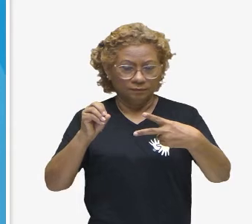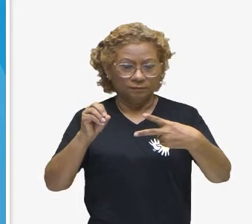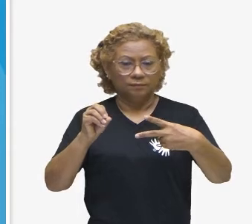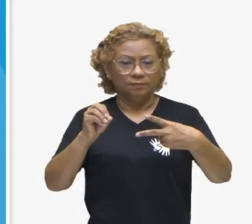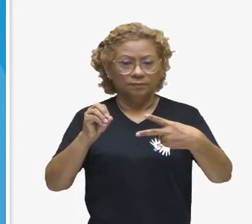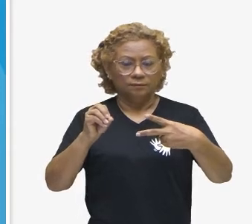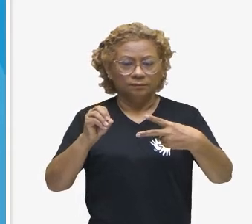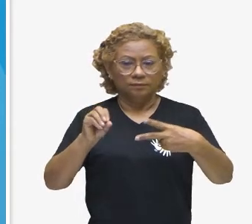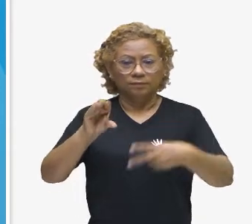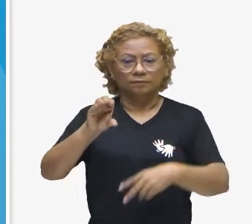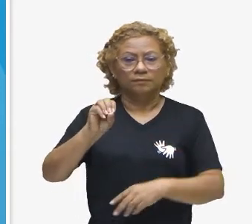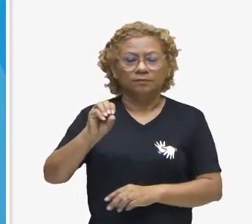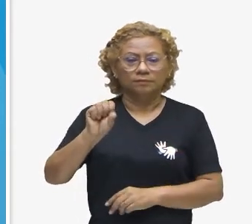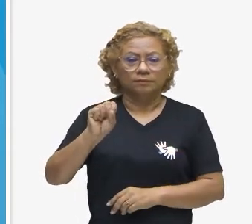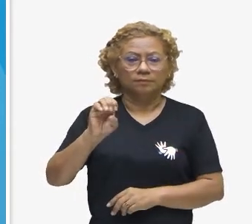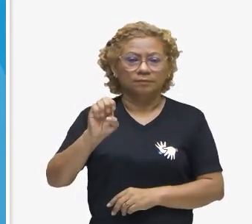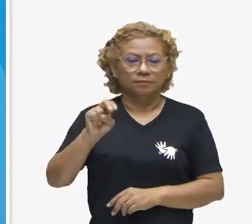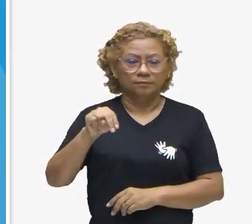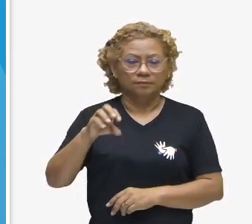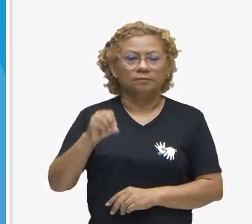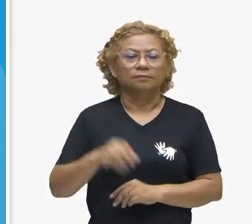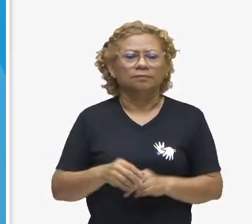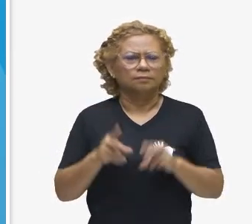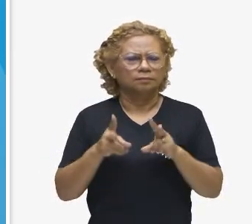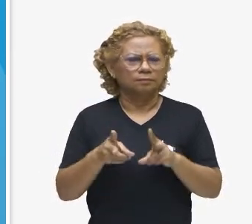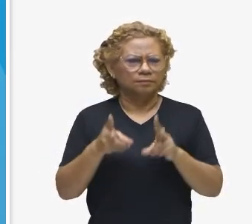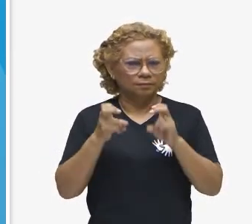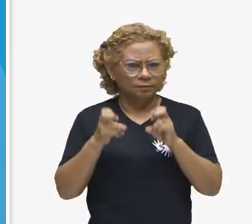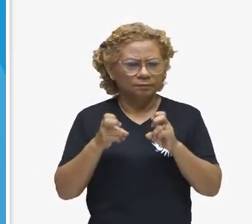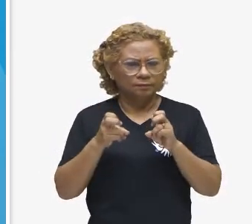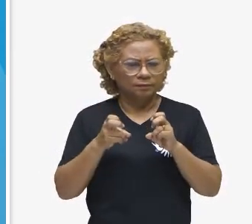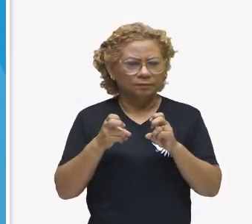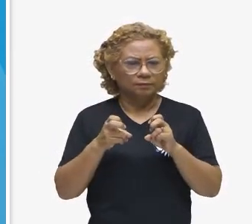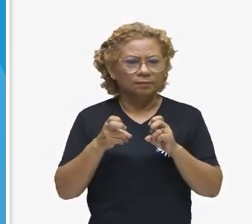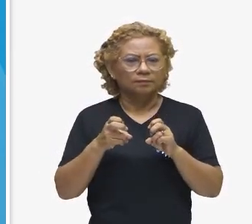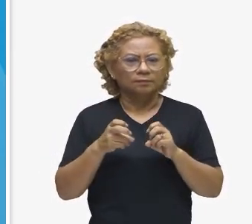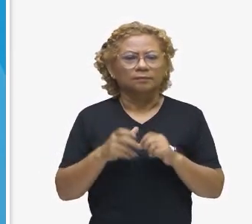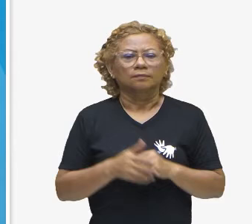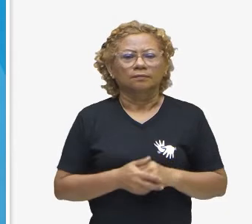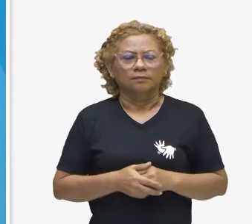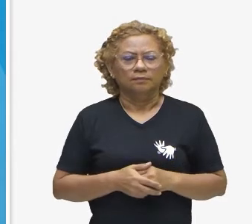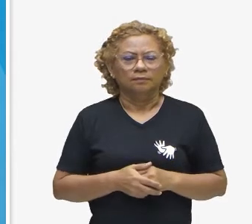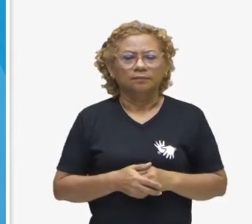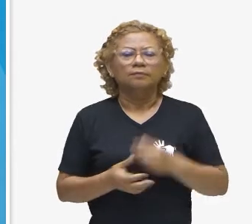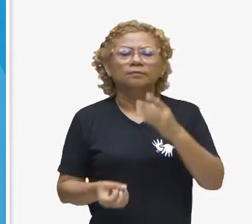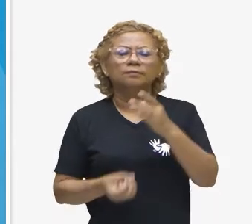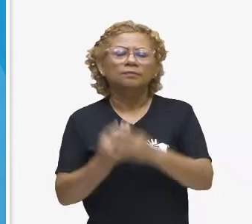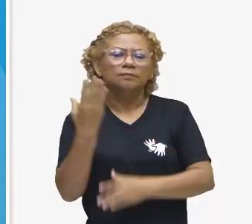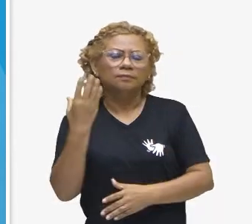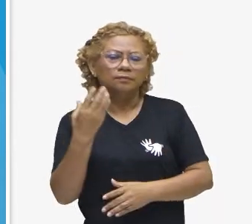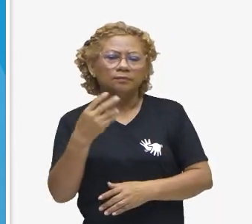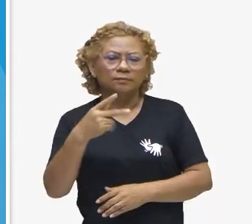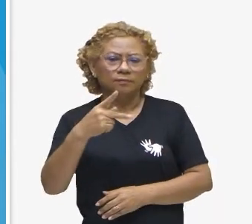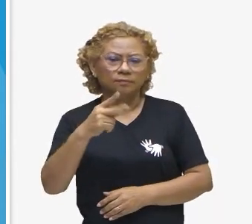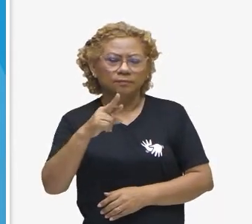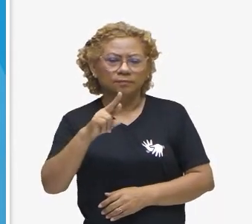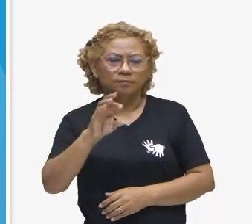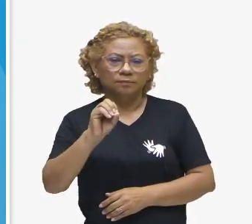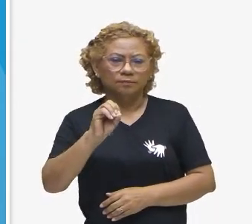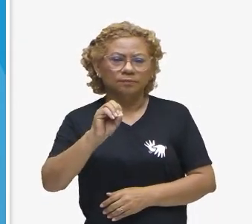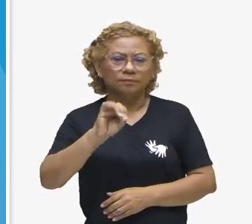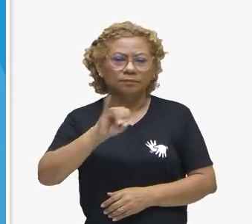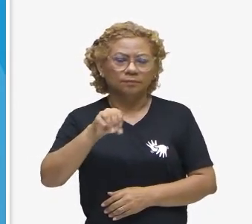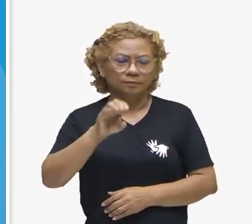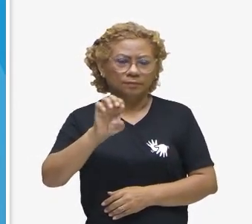Então, observem que o cosseno, a gente projeta ele onde? No eixo do X.